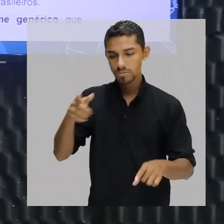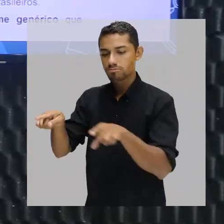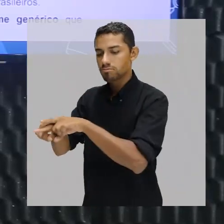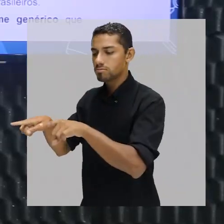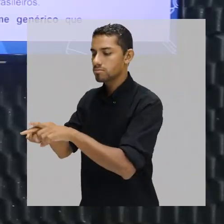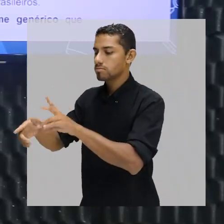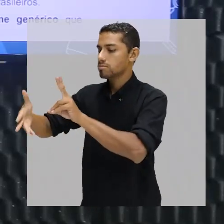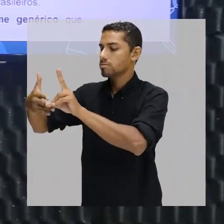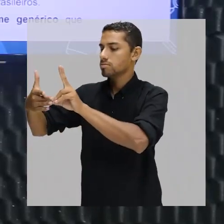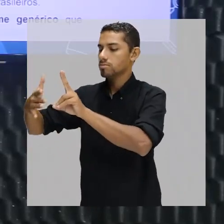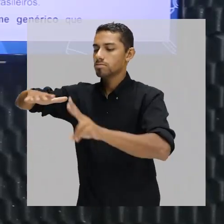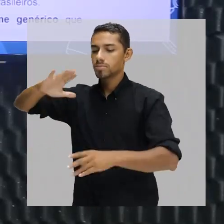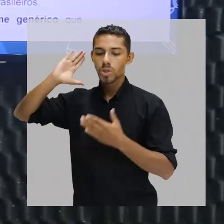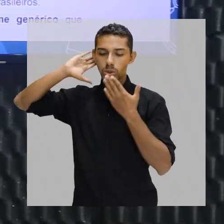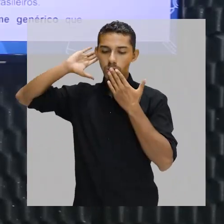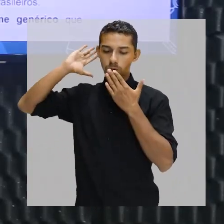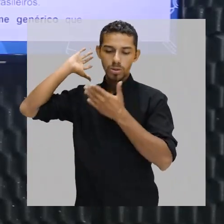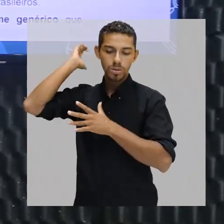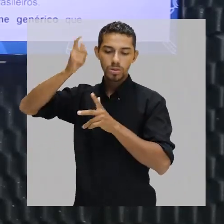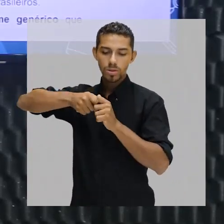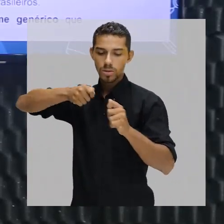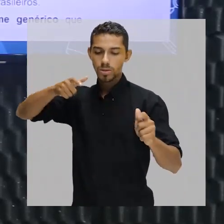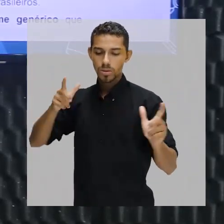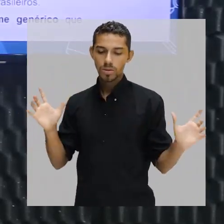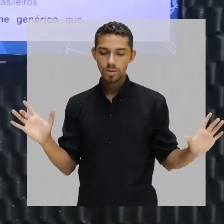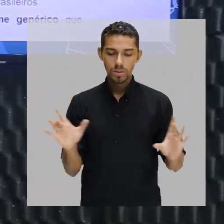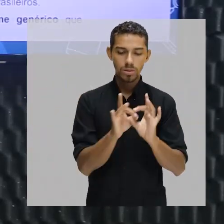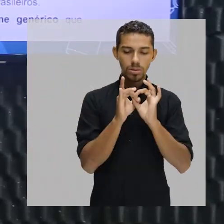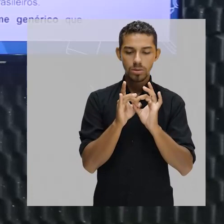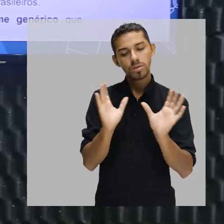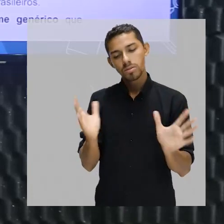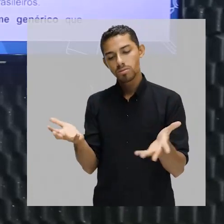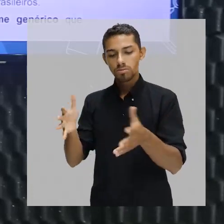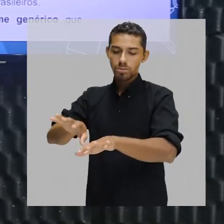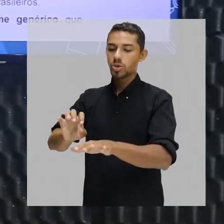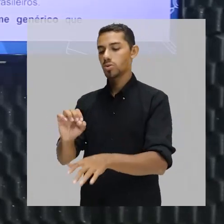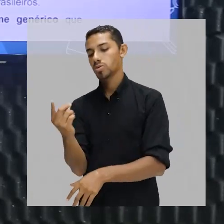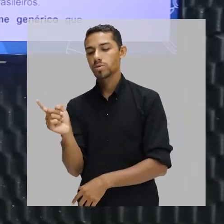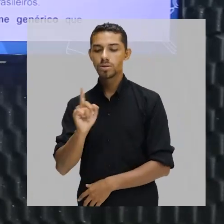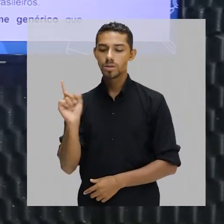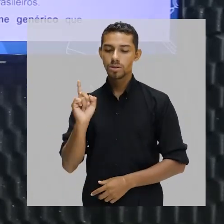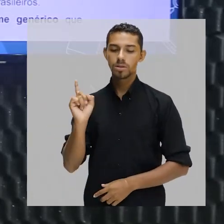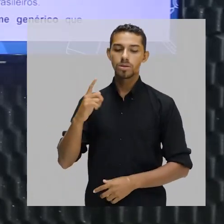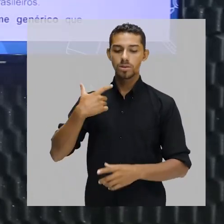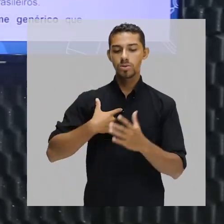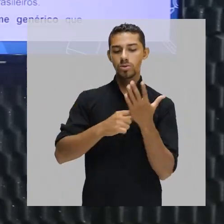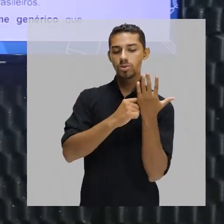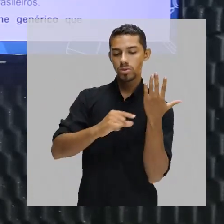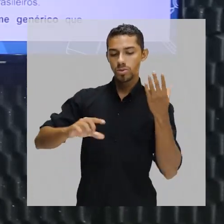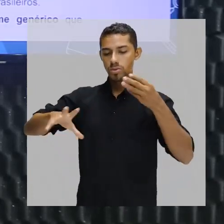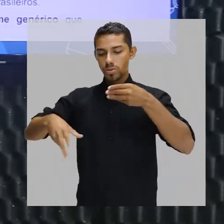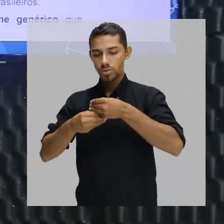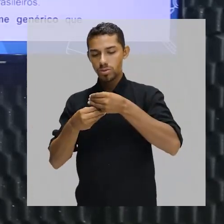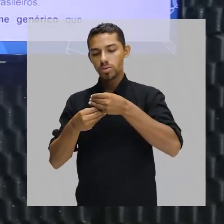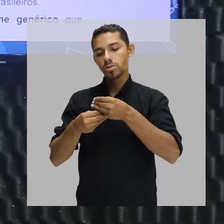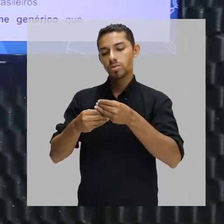rica. Princípio formal de sequência de motivos. Inclusão ou não de trecho de representação teatral dramática ou não. Na